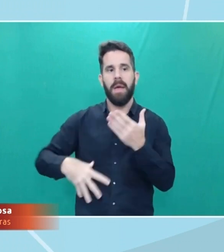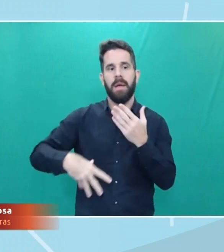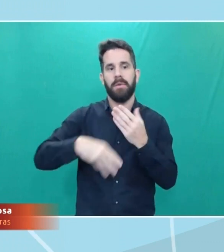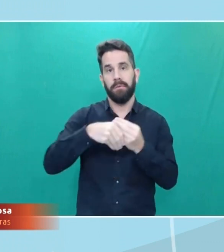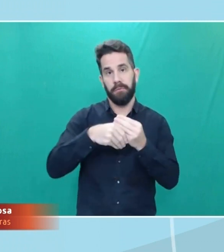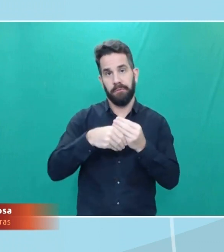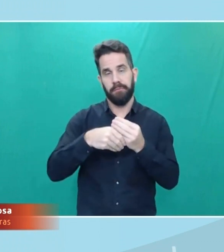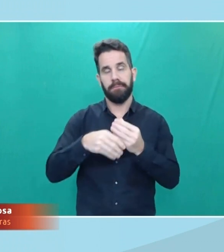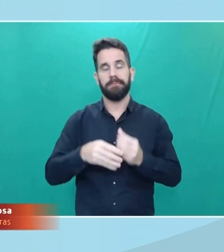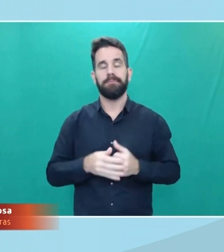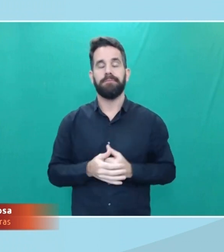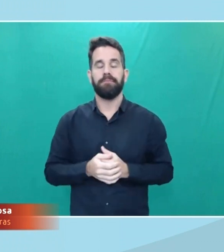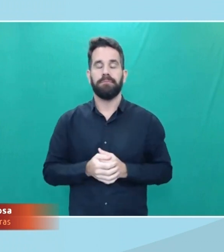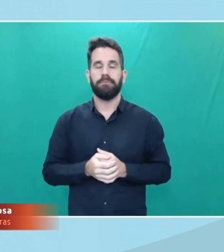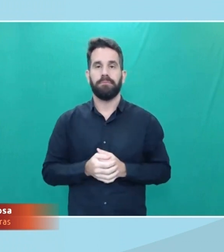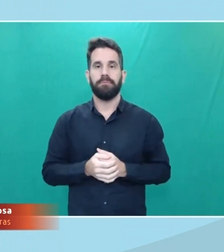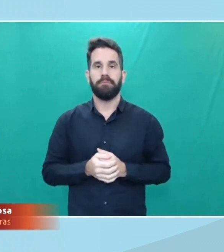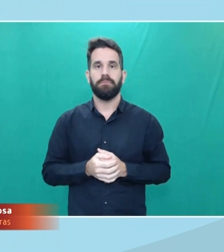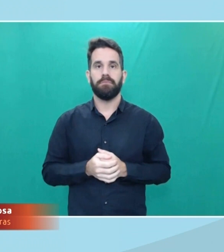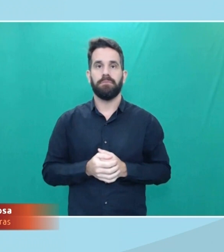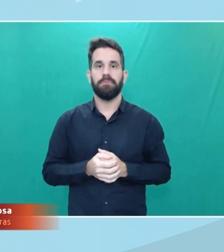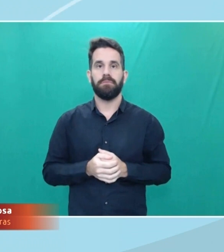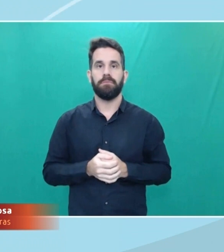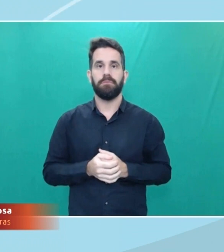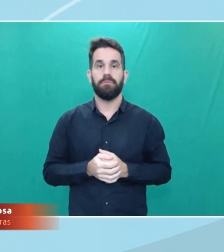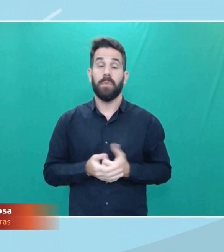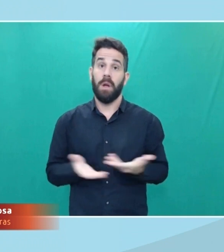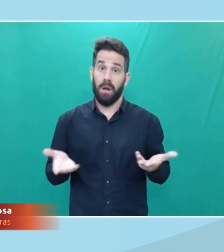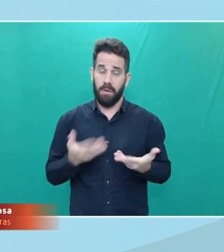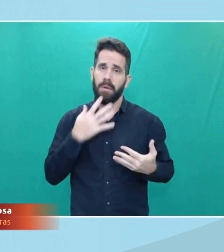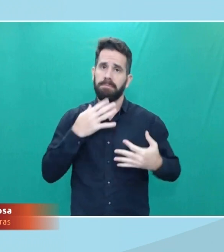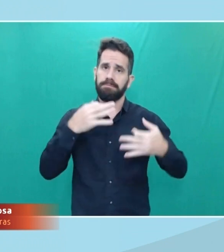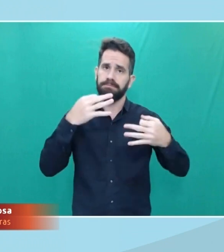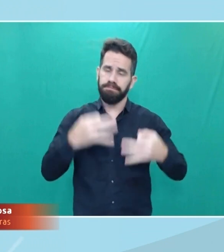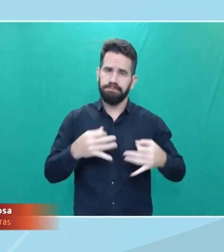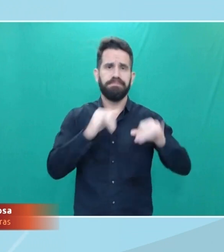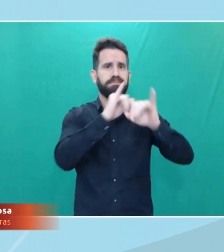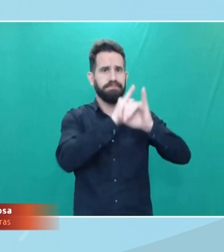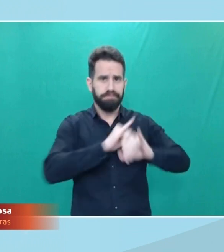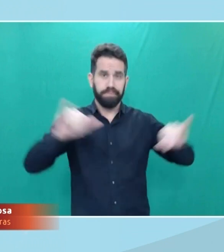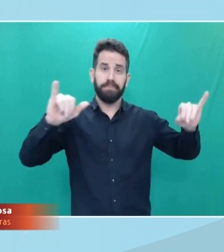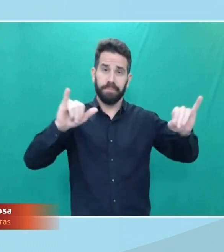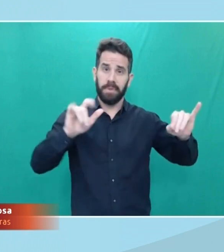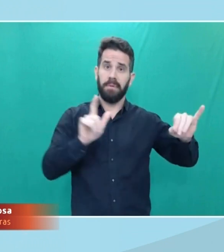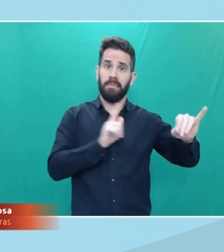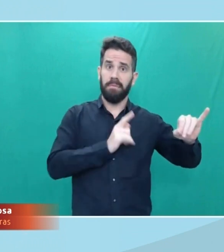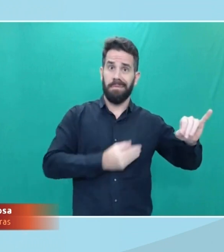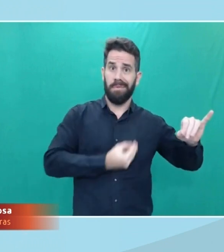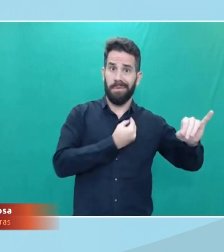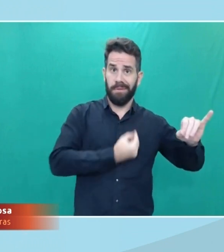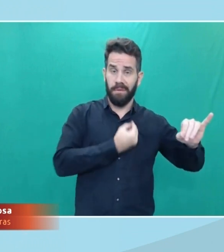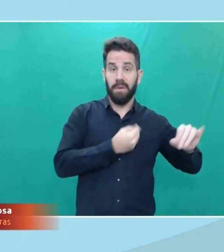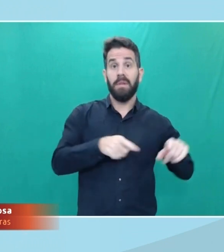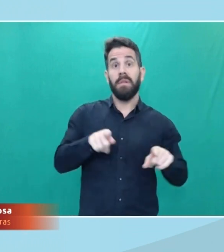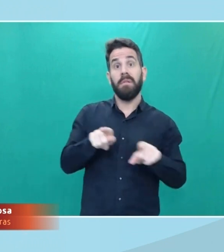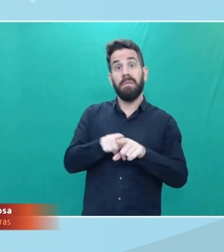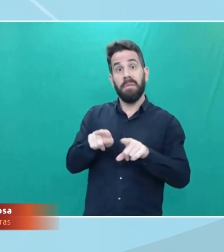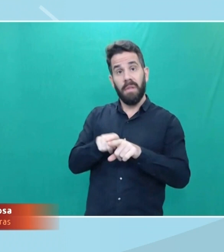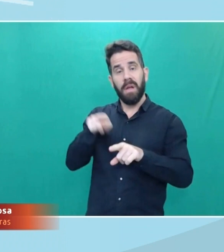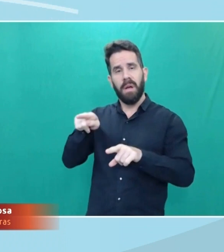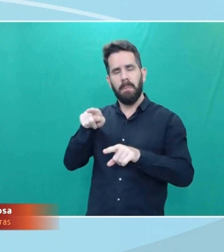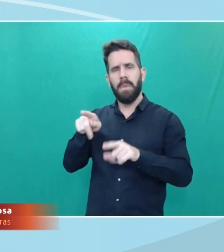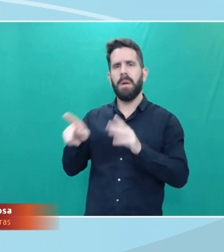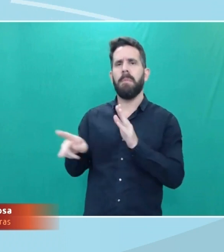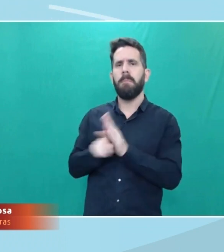Bom, e agora um caso que está sendo divulgado, né? E depois que essa notícia foi veiculada pelo Intercept e pelo